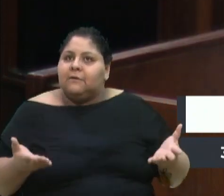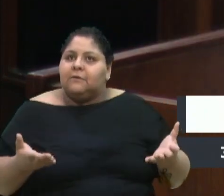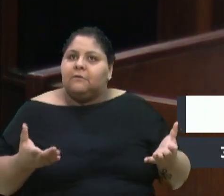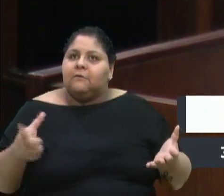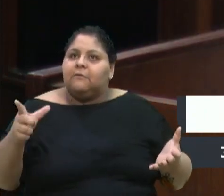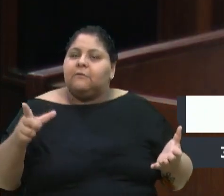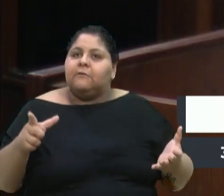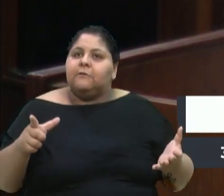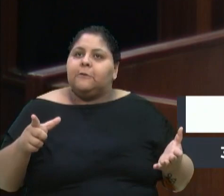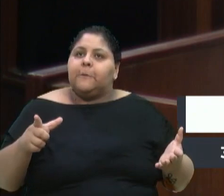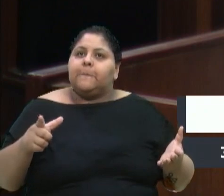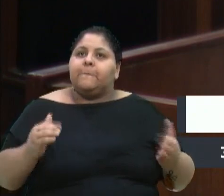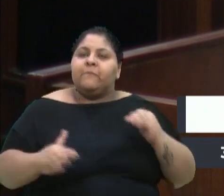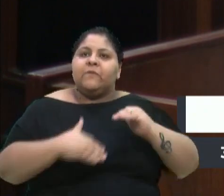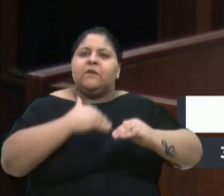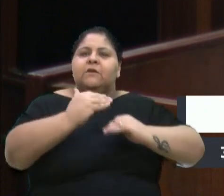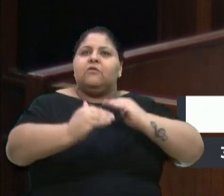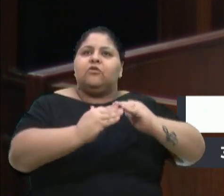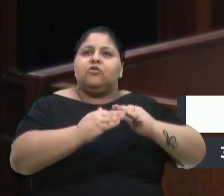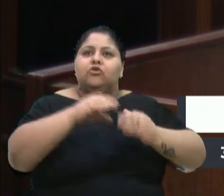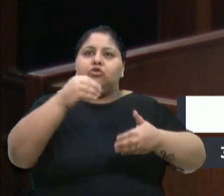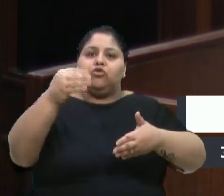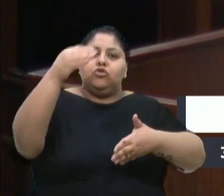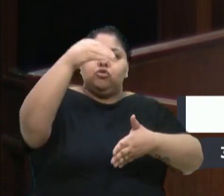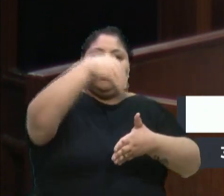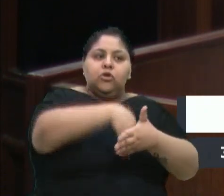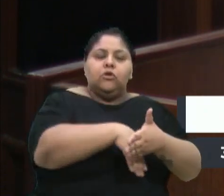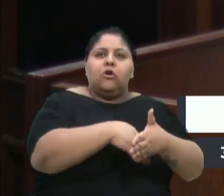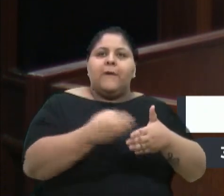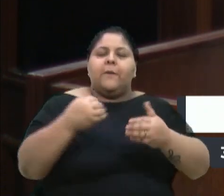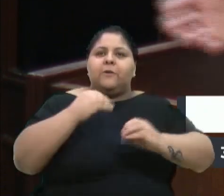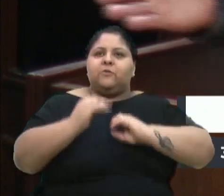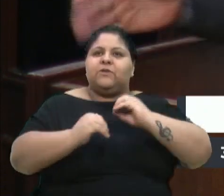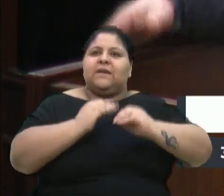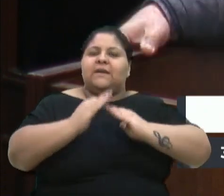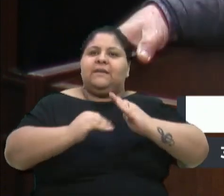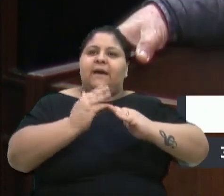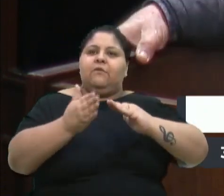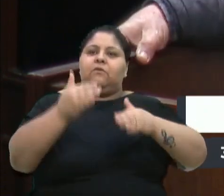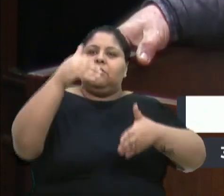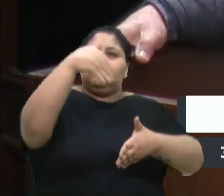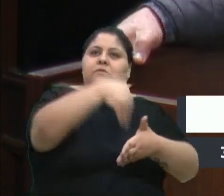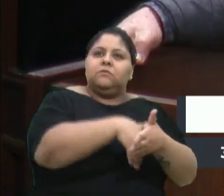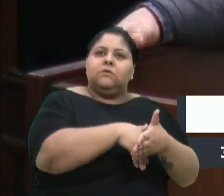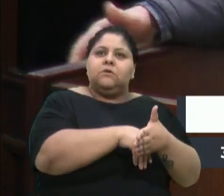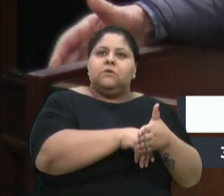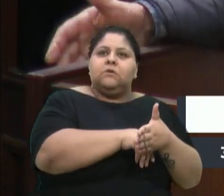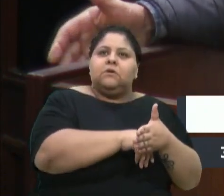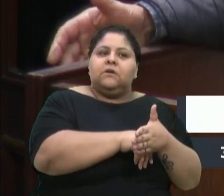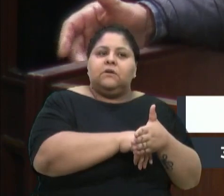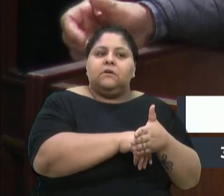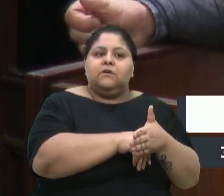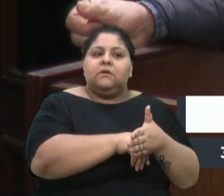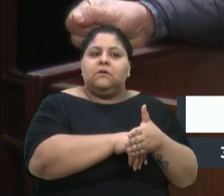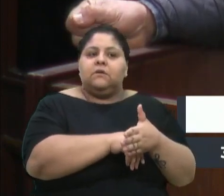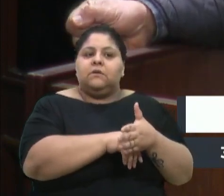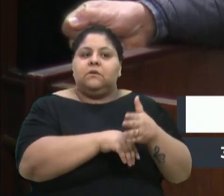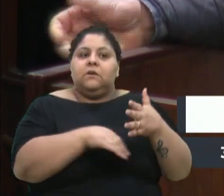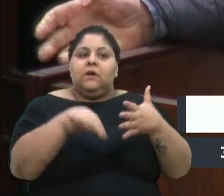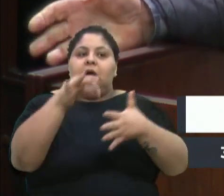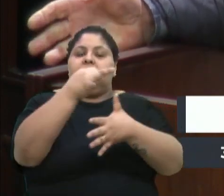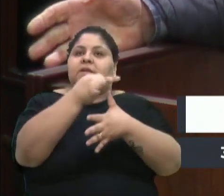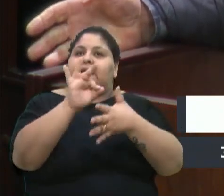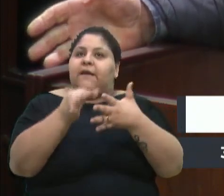renda, quanto menos nota eles tirar, mais tem direito de ser atendido, não é justo. Eu sou a favor que aquele mais vulnerável